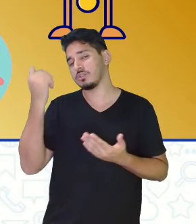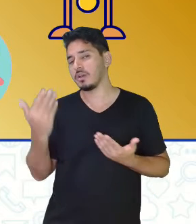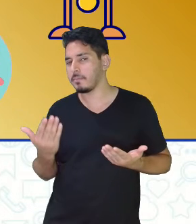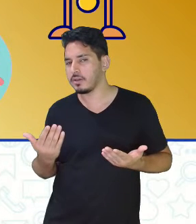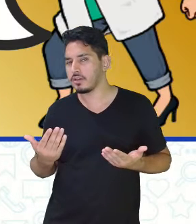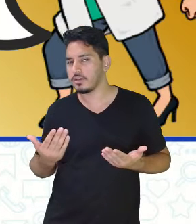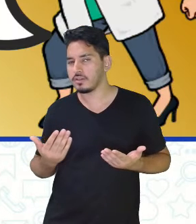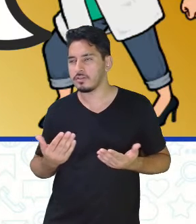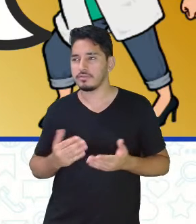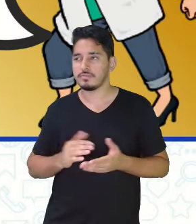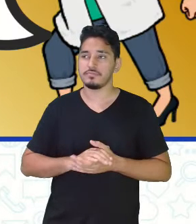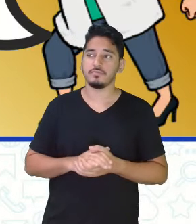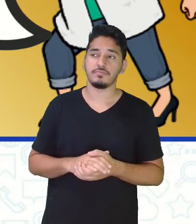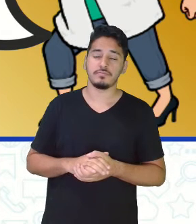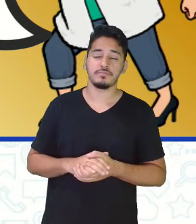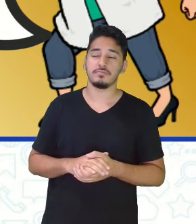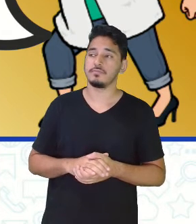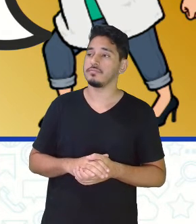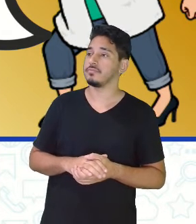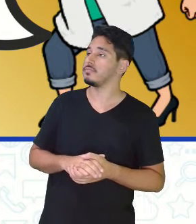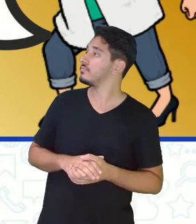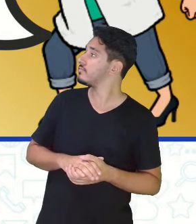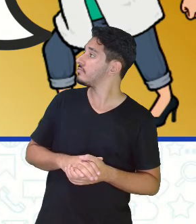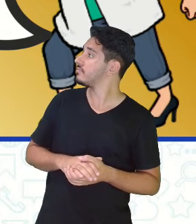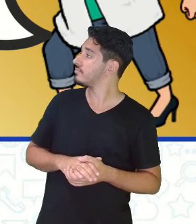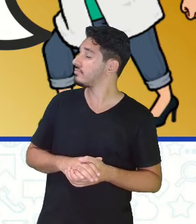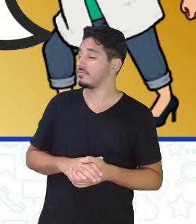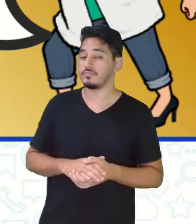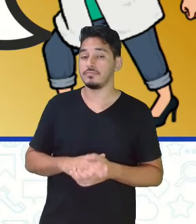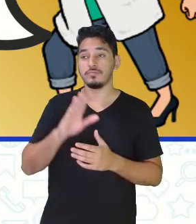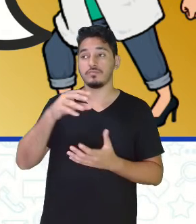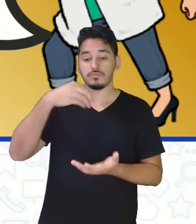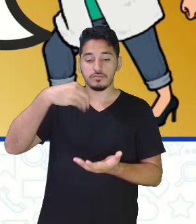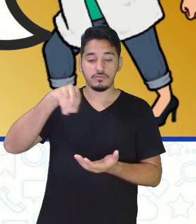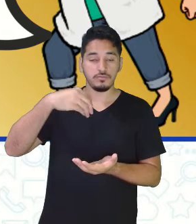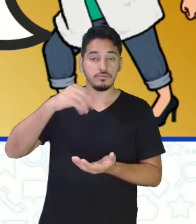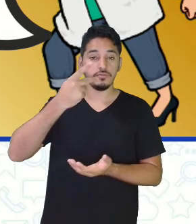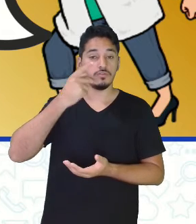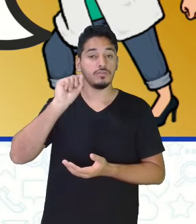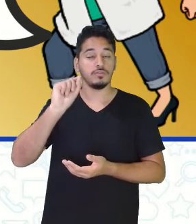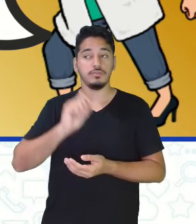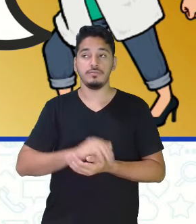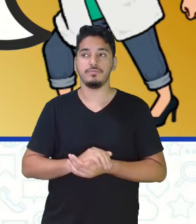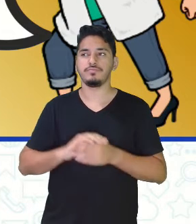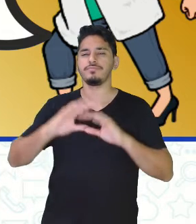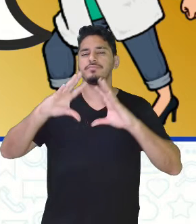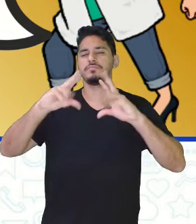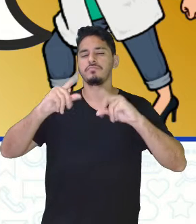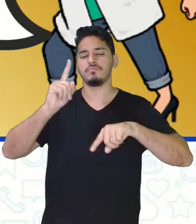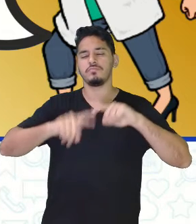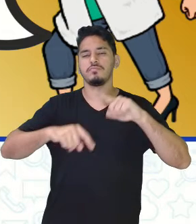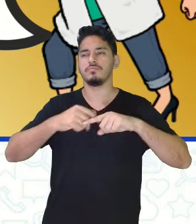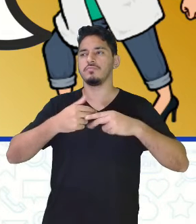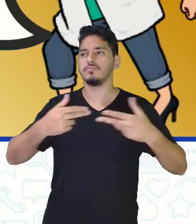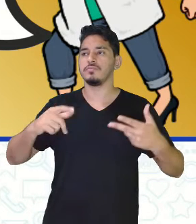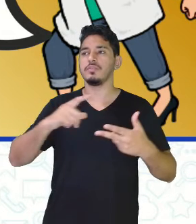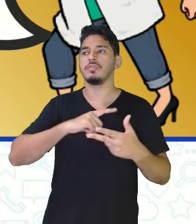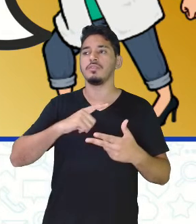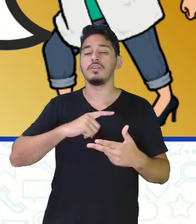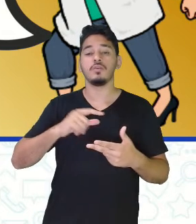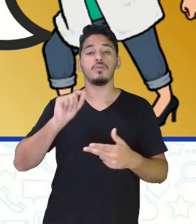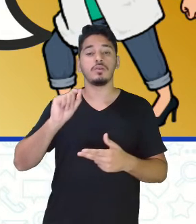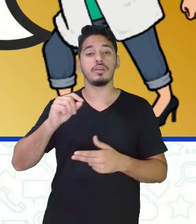mesmo? Olha aí o que a gente está querendo saber, ó. O sininho diz para a gente assim: todos os objetos têm